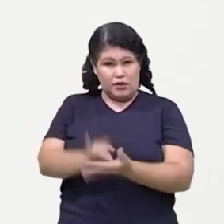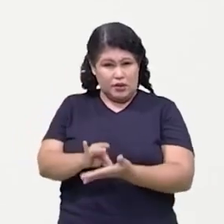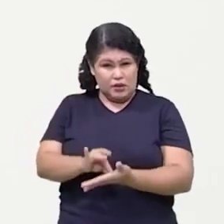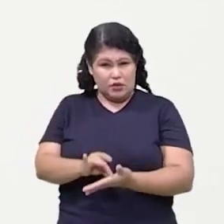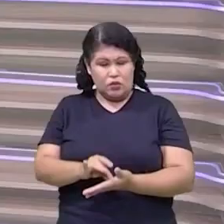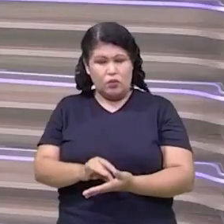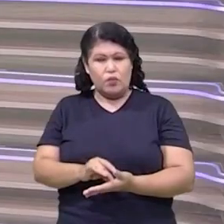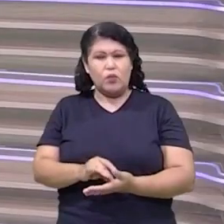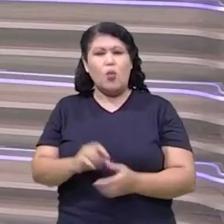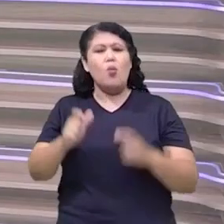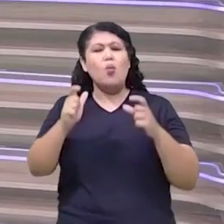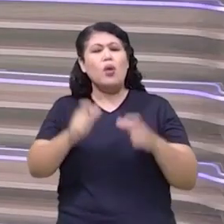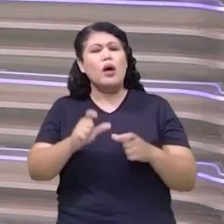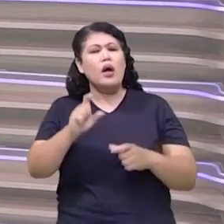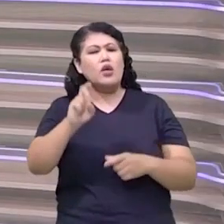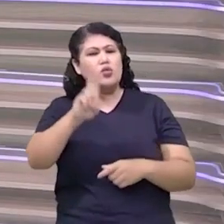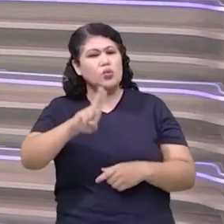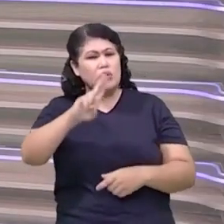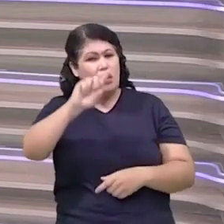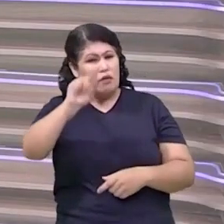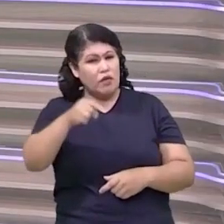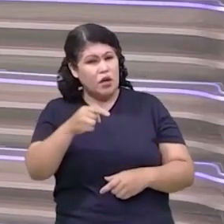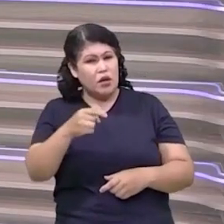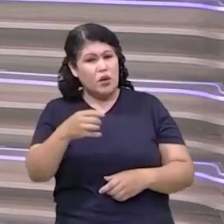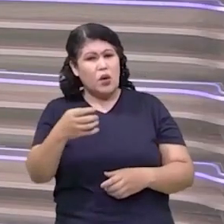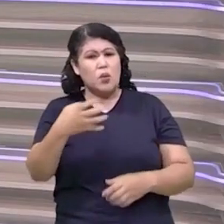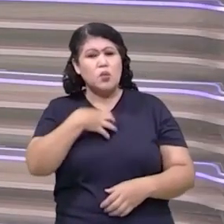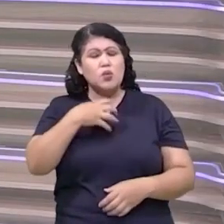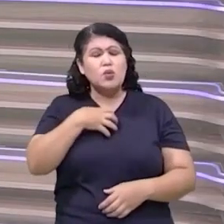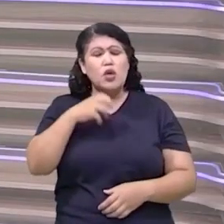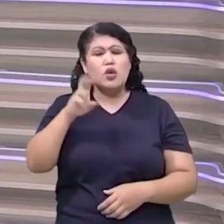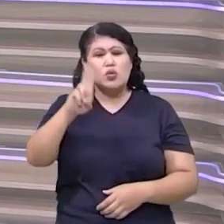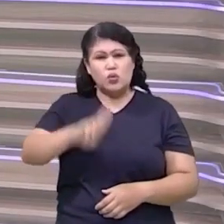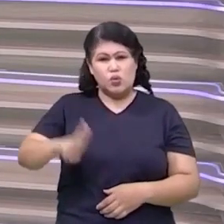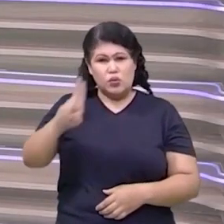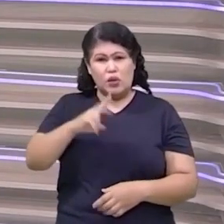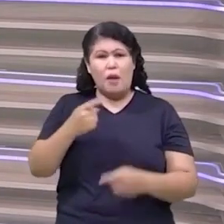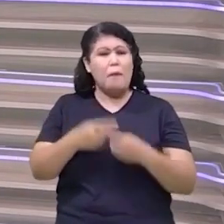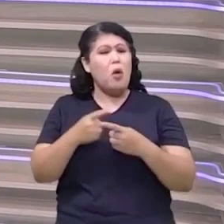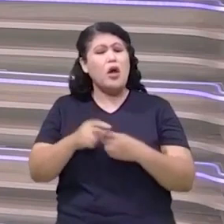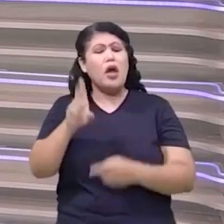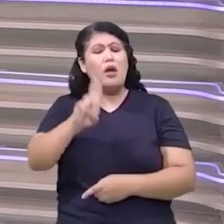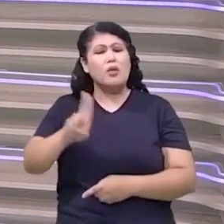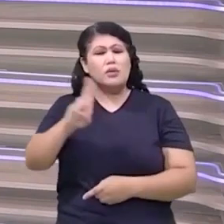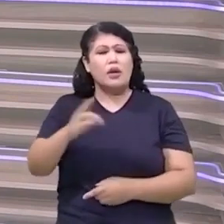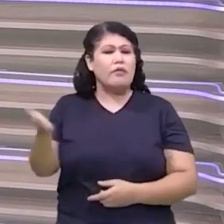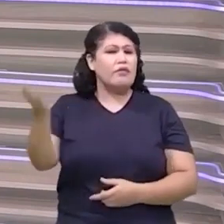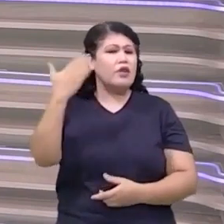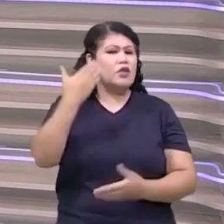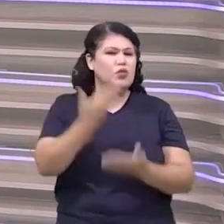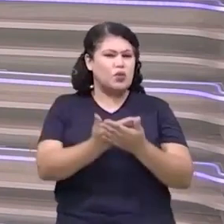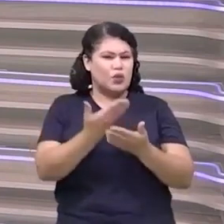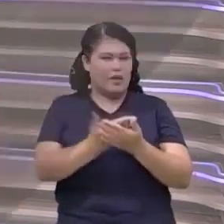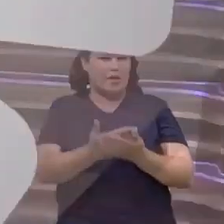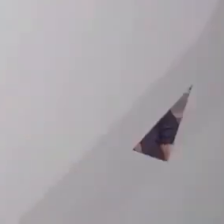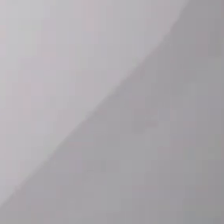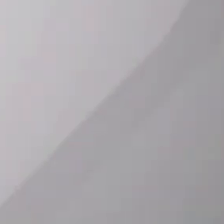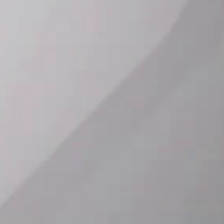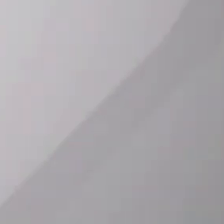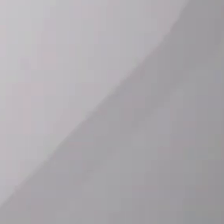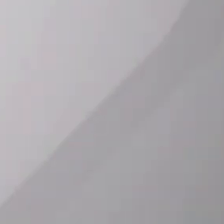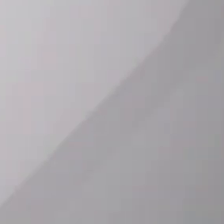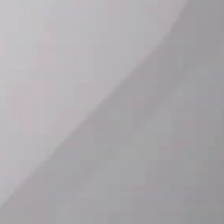quando é que eu uso, qual é a forma que eu devo usar, por que eu devo usar. Vamos lá para a nossa aula de hoje?